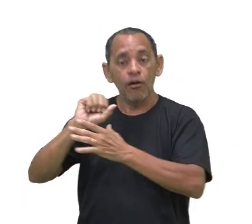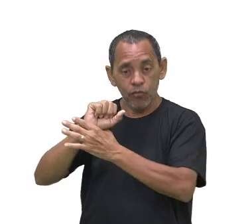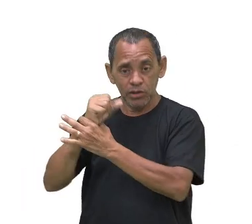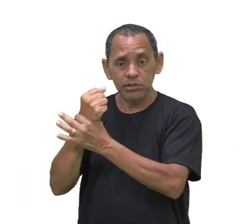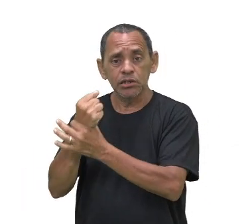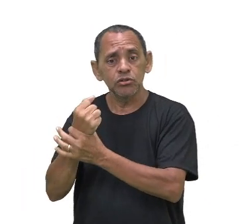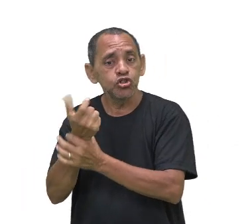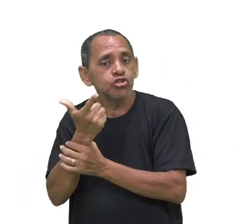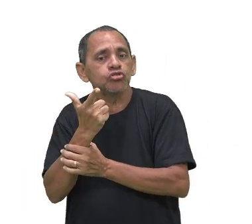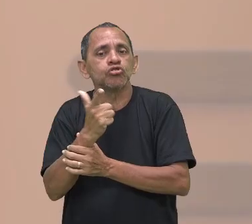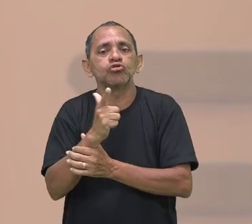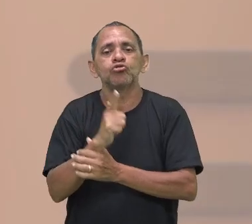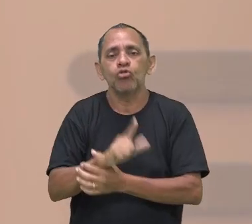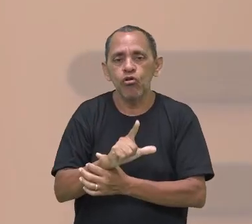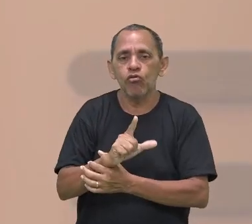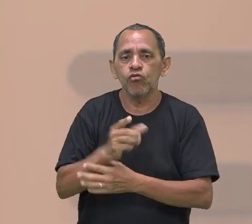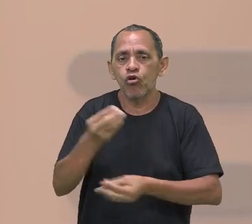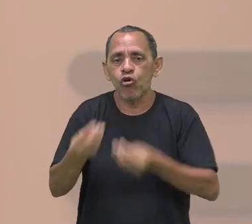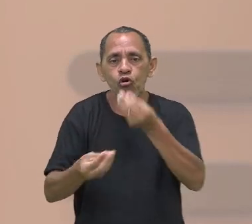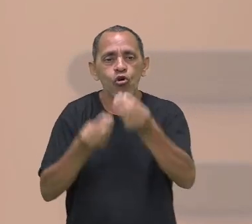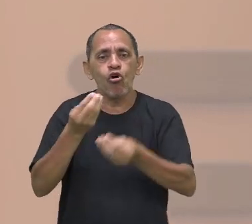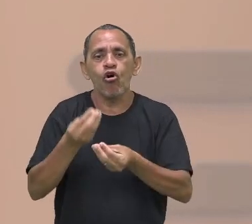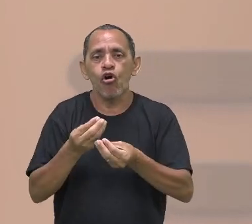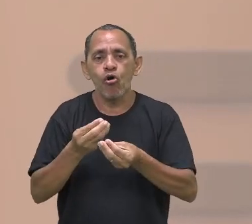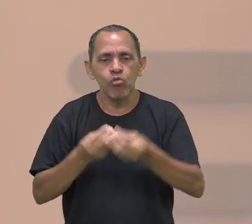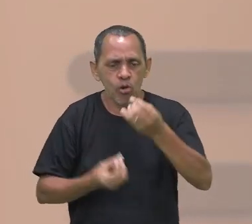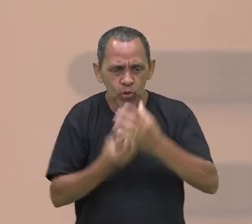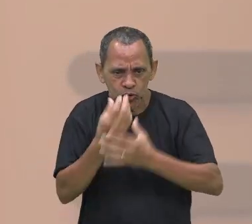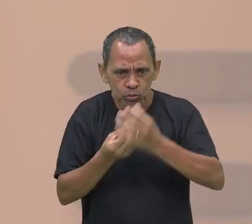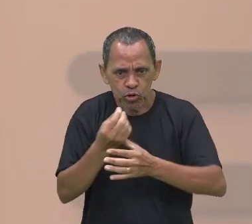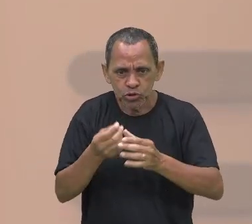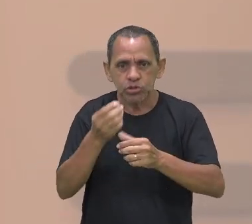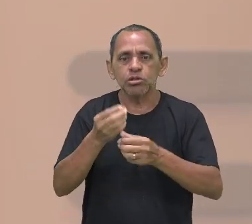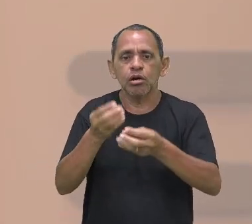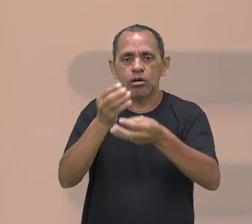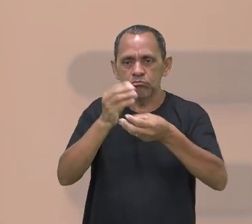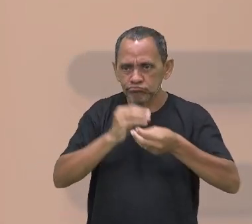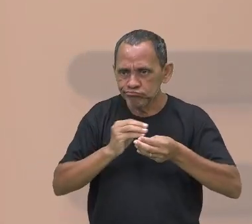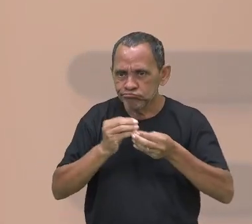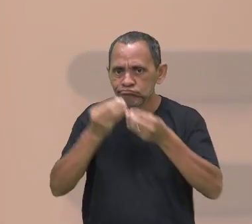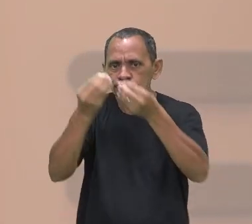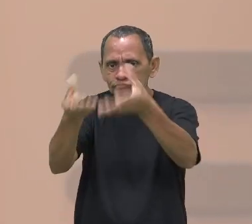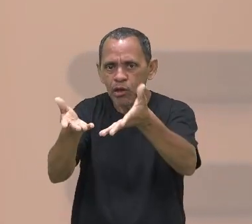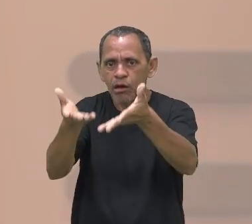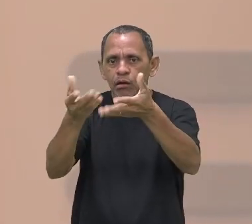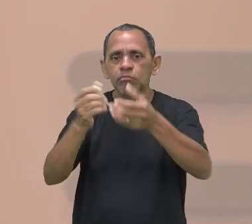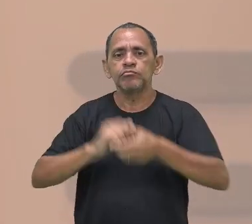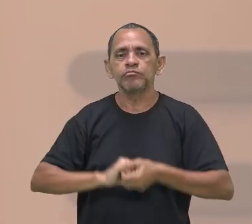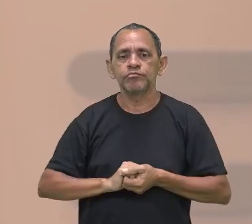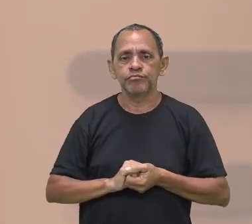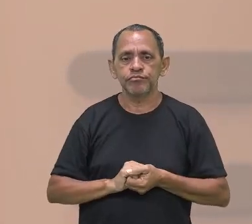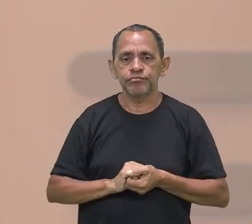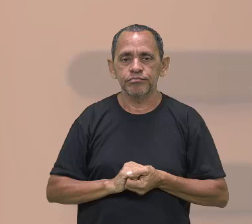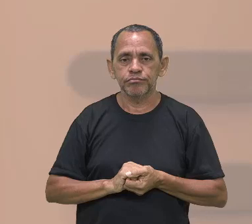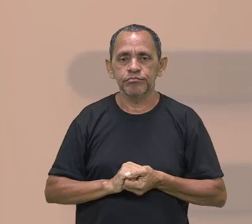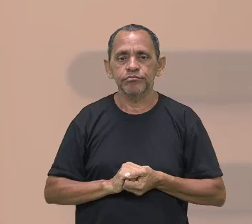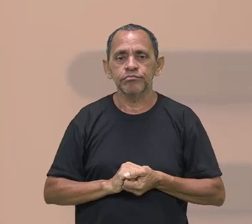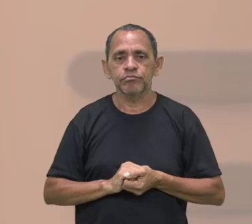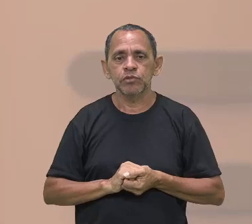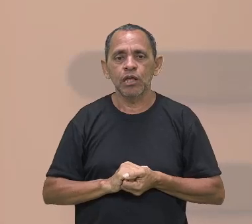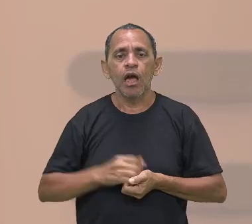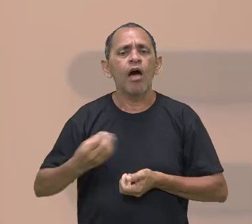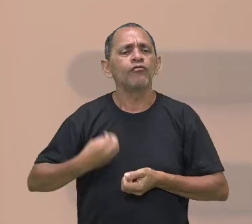papel exportador do Brasil. E aí, falamos e reforçamos agora a questão da vida material.